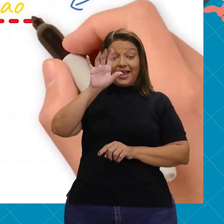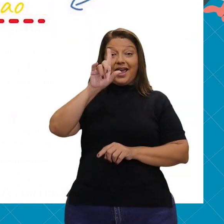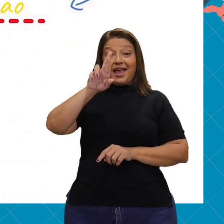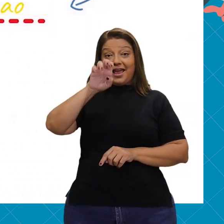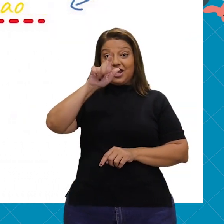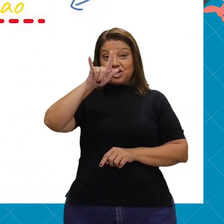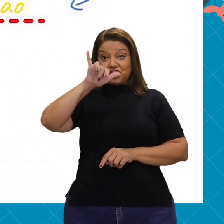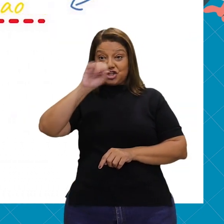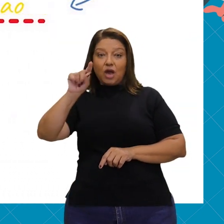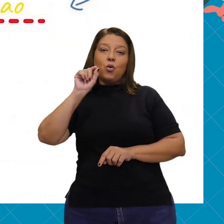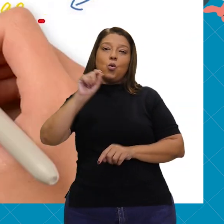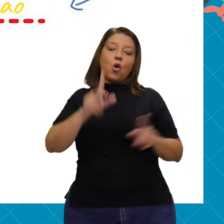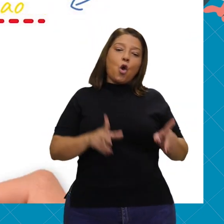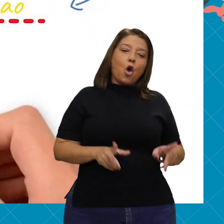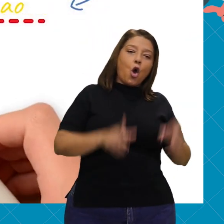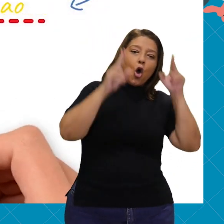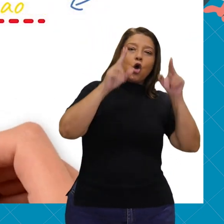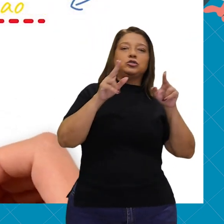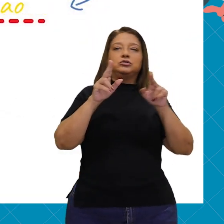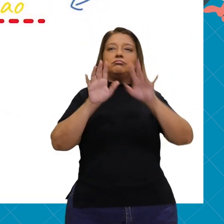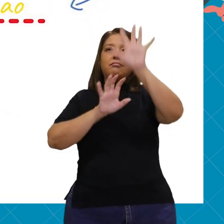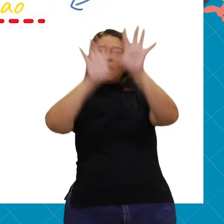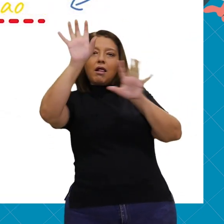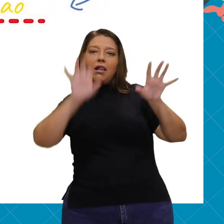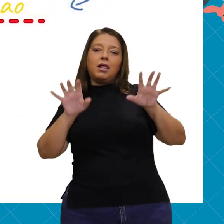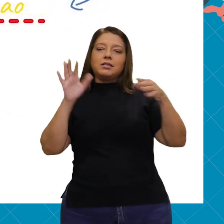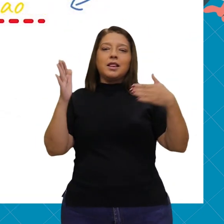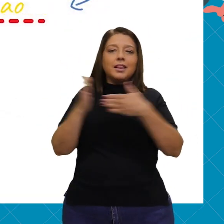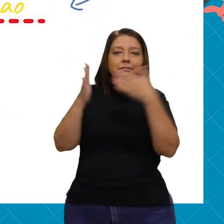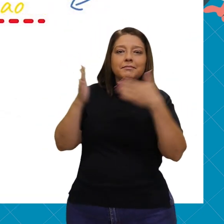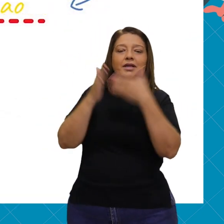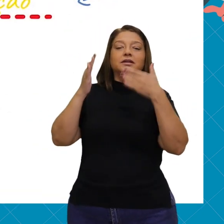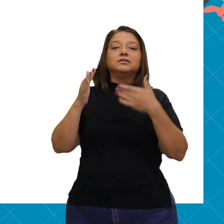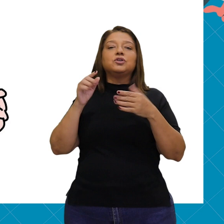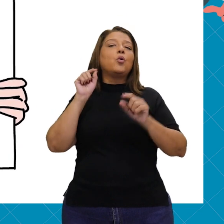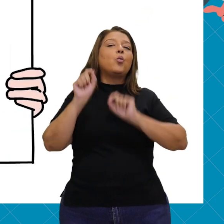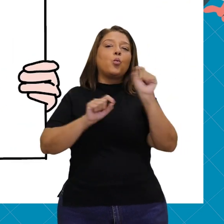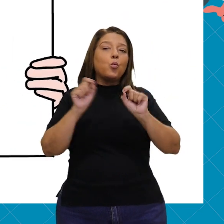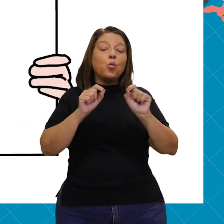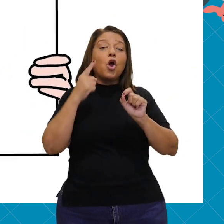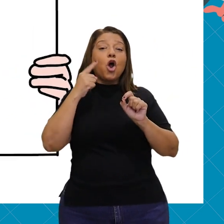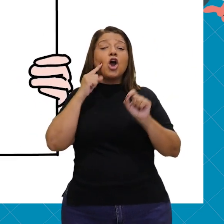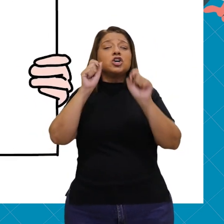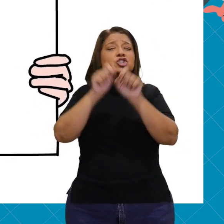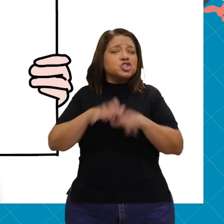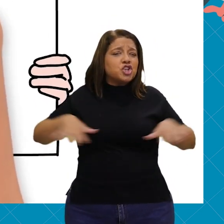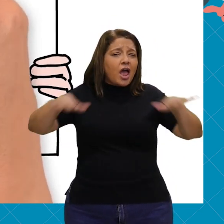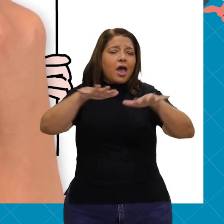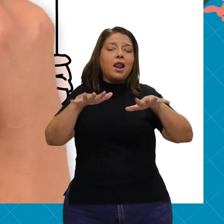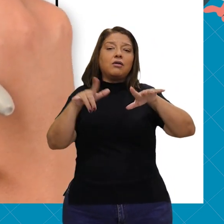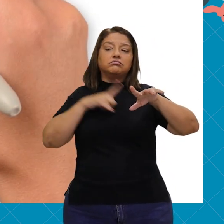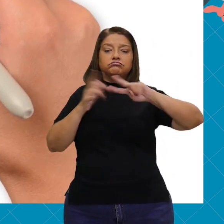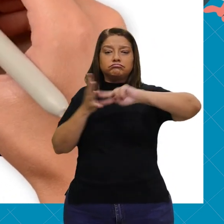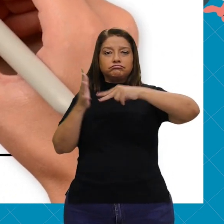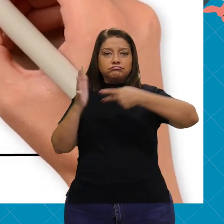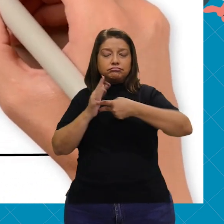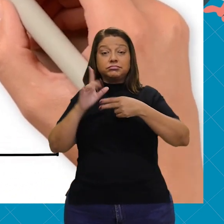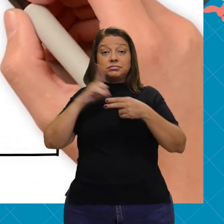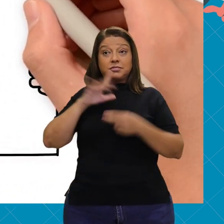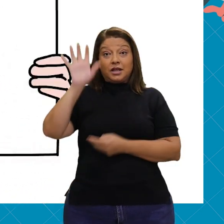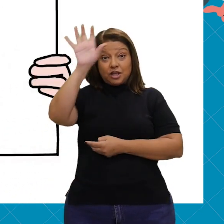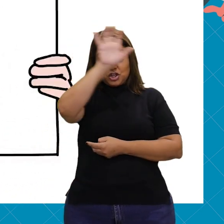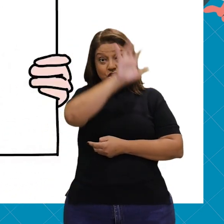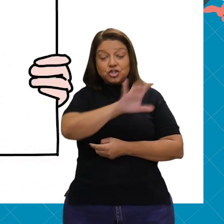ideia de corte, de recorte e de delimitação. Então, de forma geral, o conceito de região é entendido como parcela